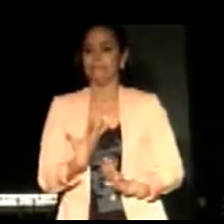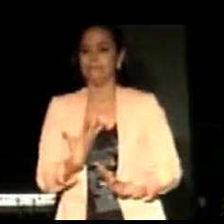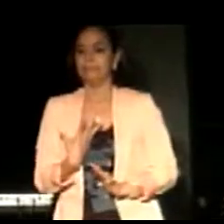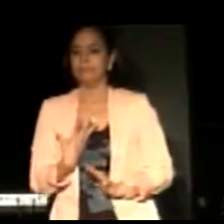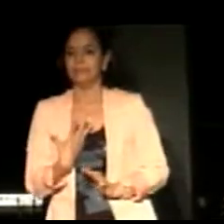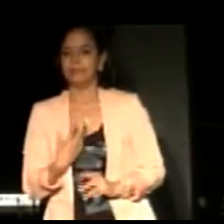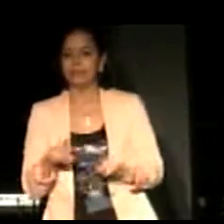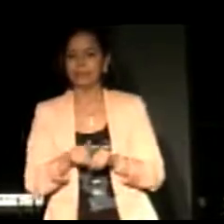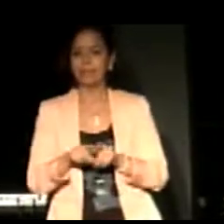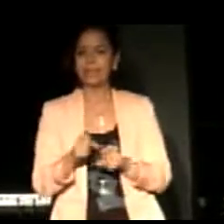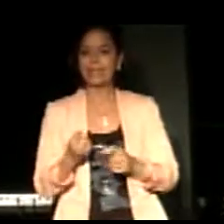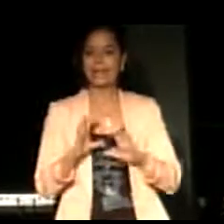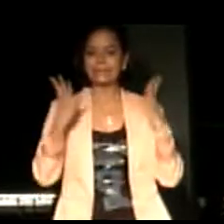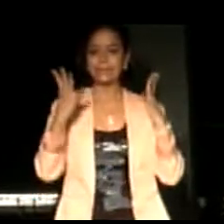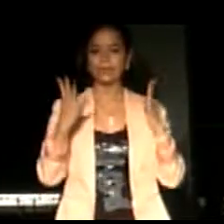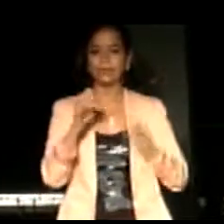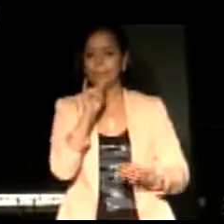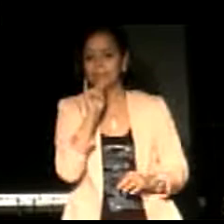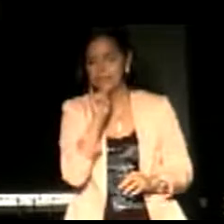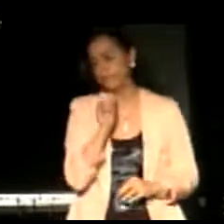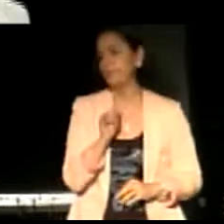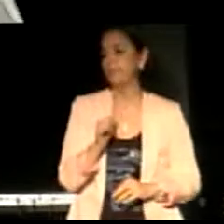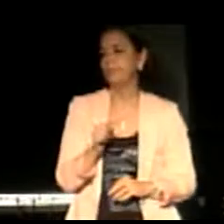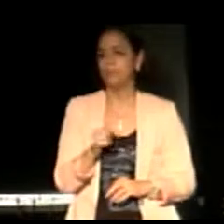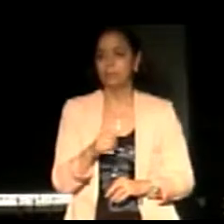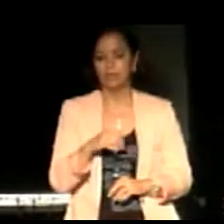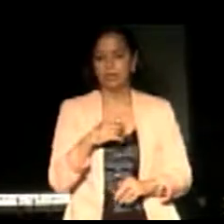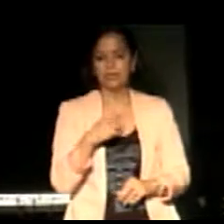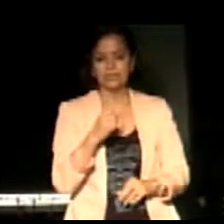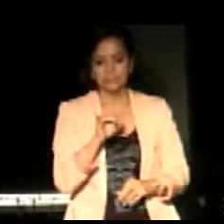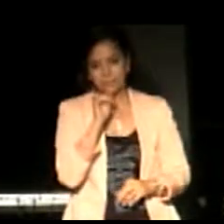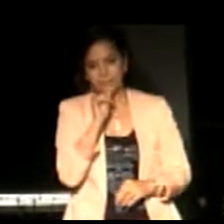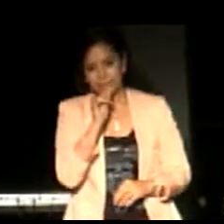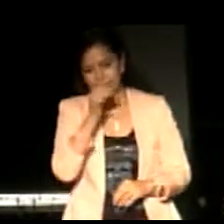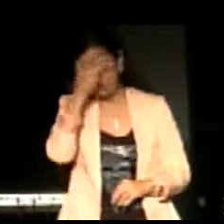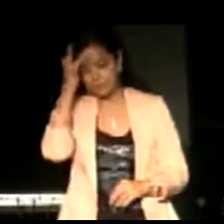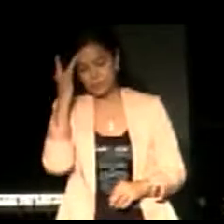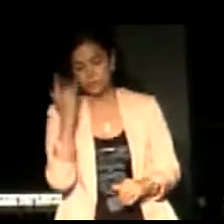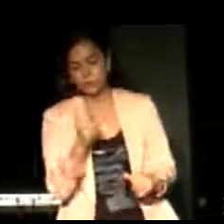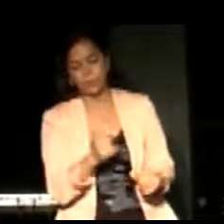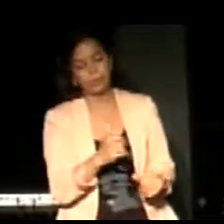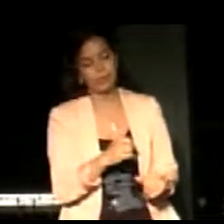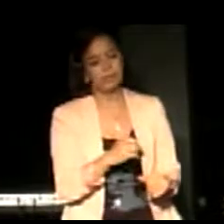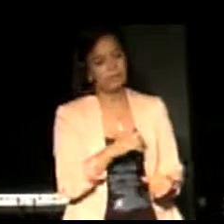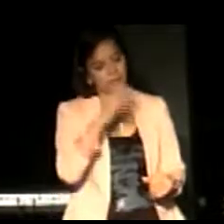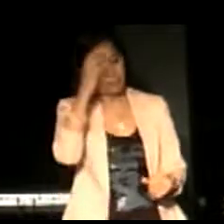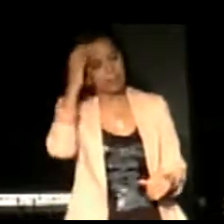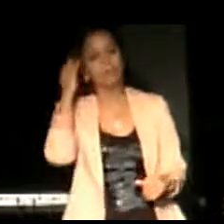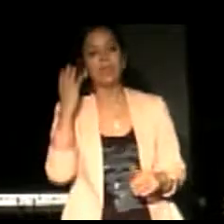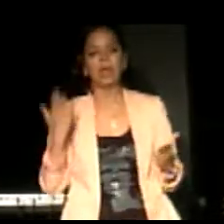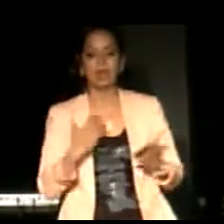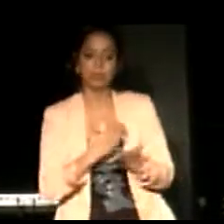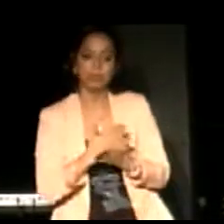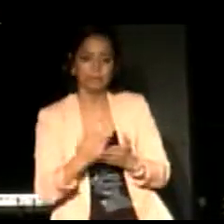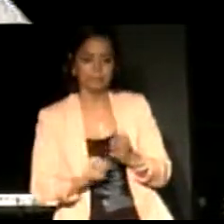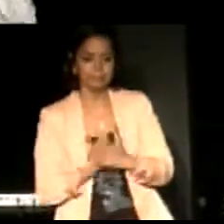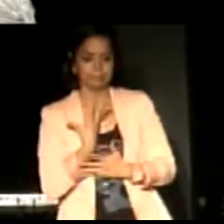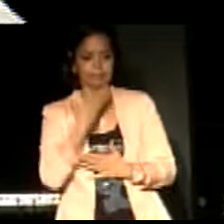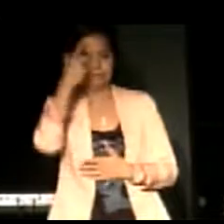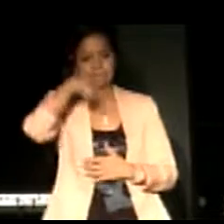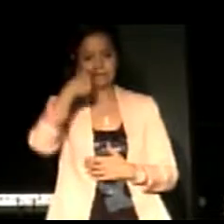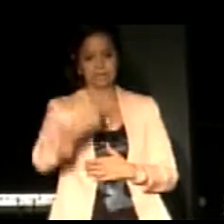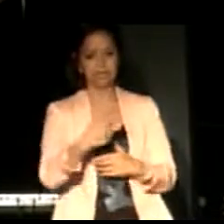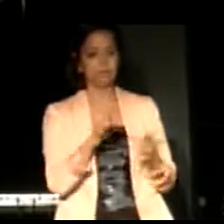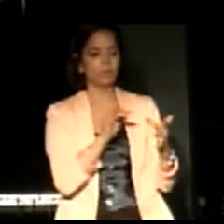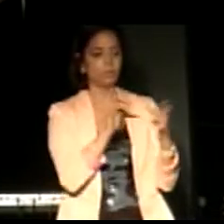Deus, seja diante dos semelhantes. Por isso que eu disse para vocês que já começa a sair do interior. Mais ou